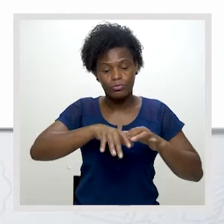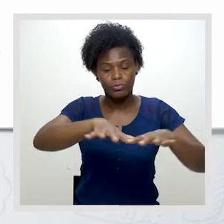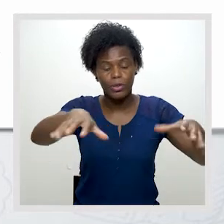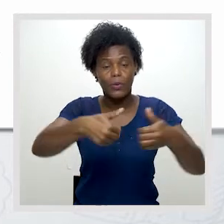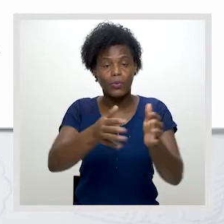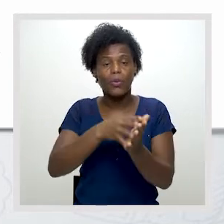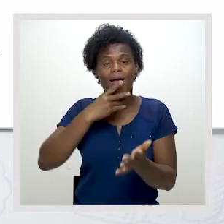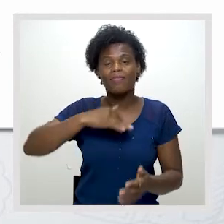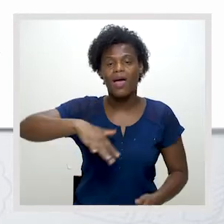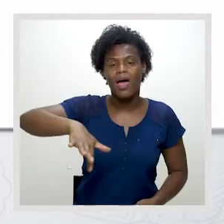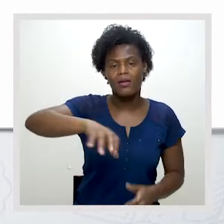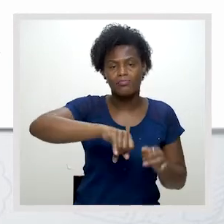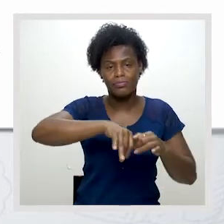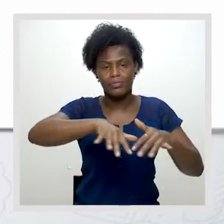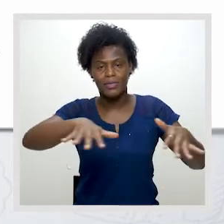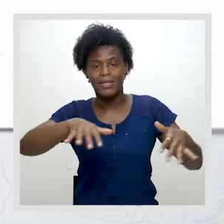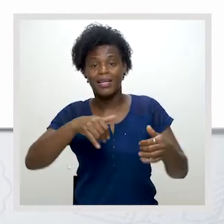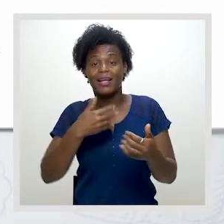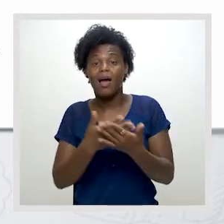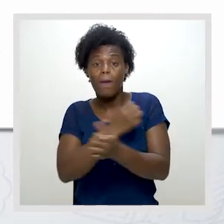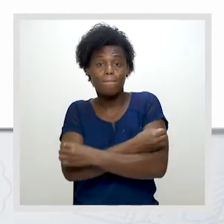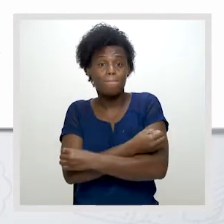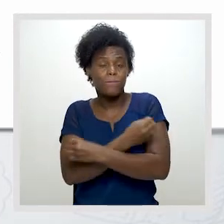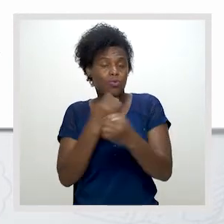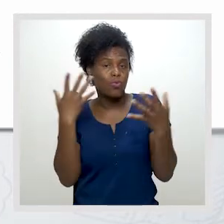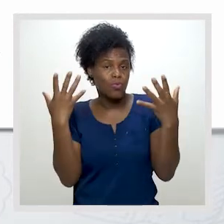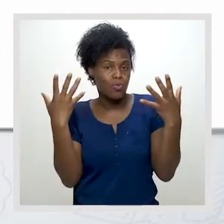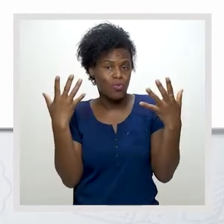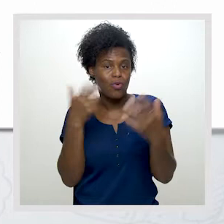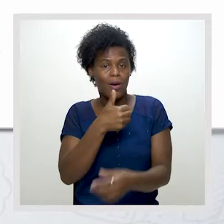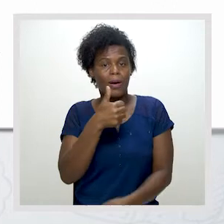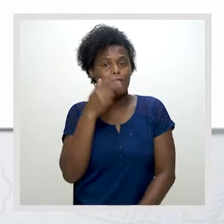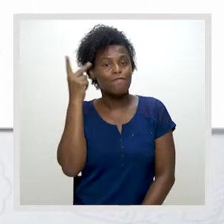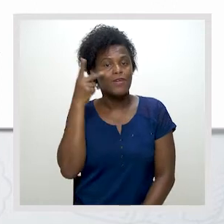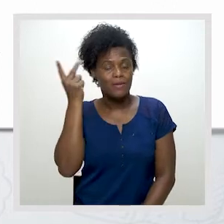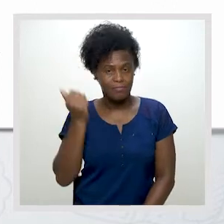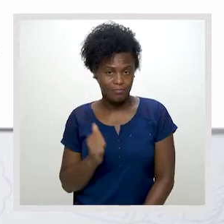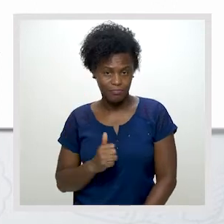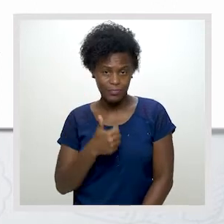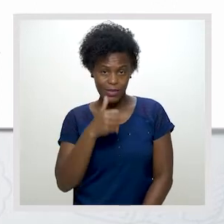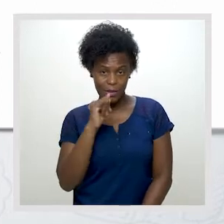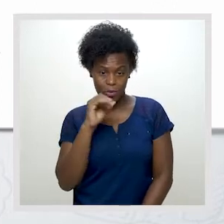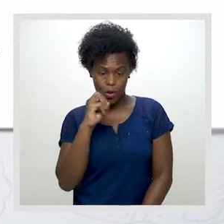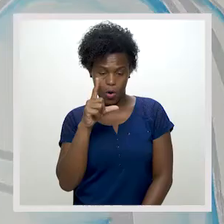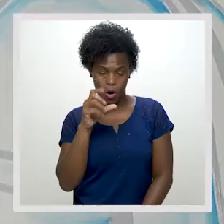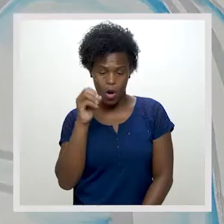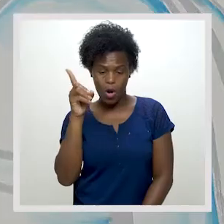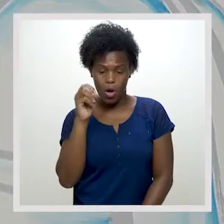terrestre. Isto é, deu-se a explosão biológica. Como todos nós